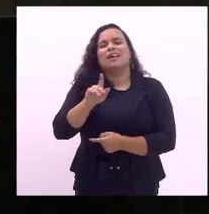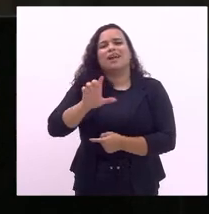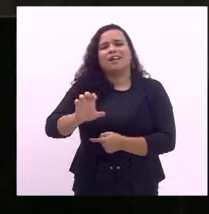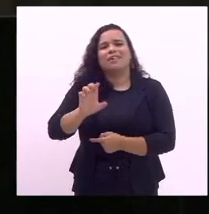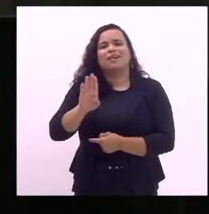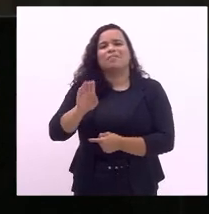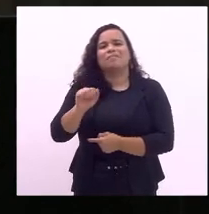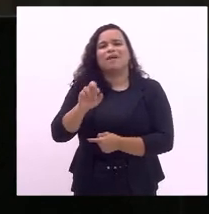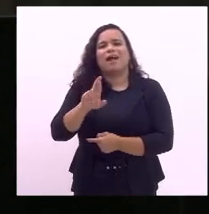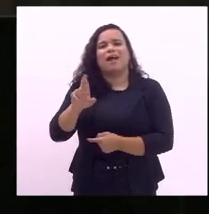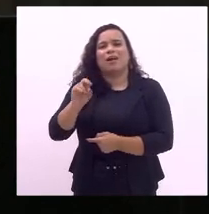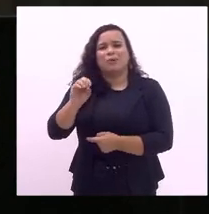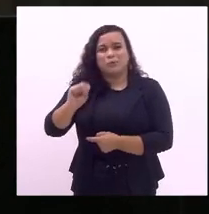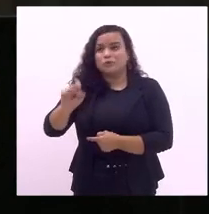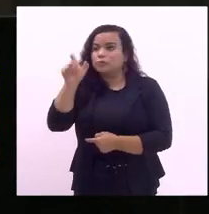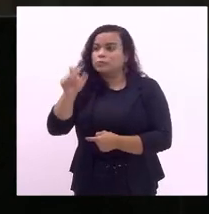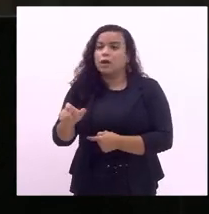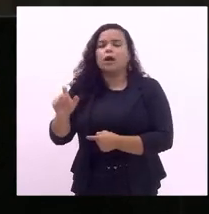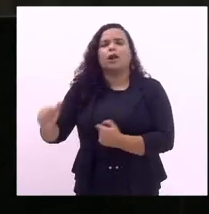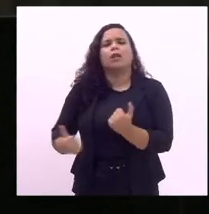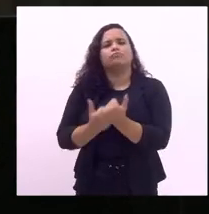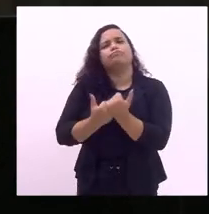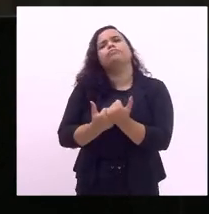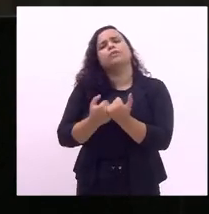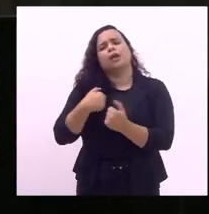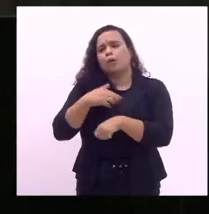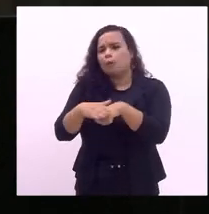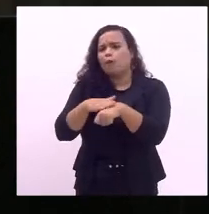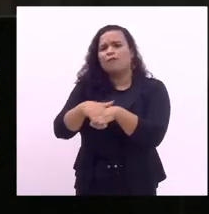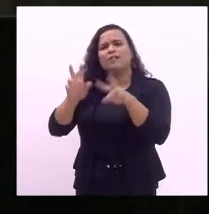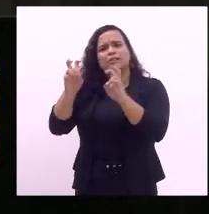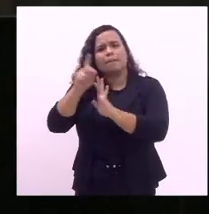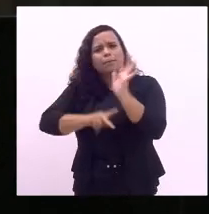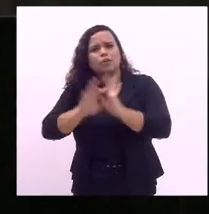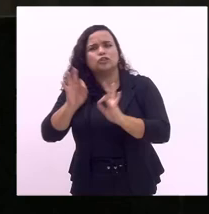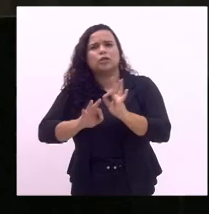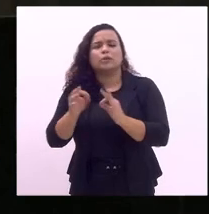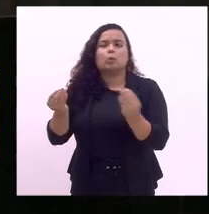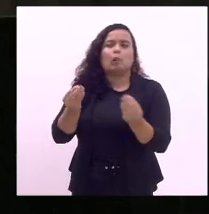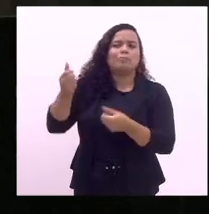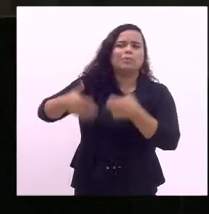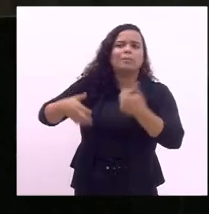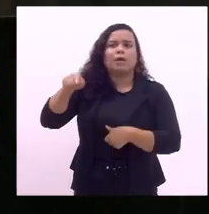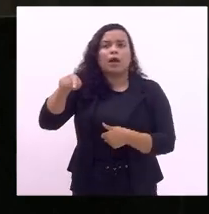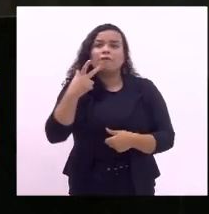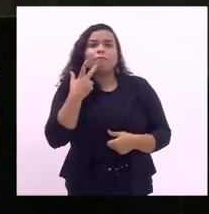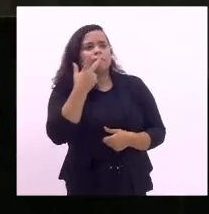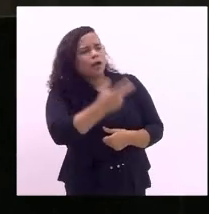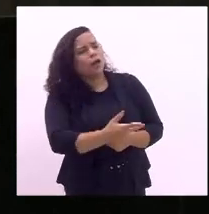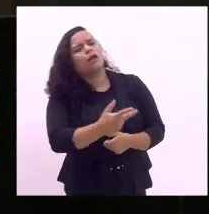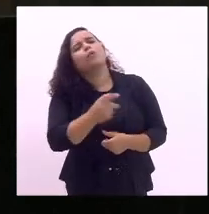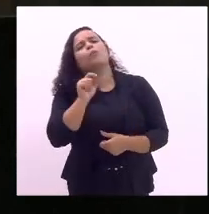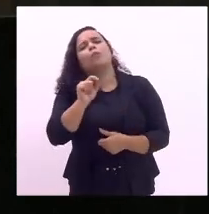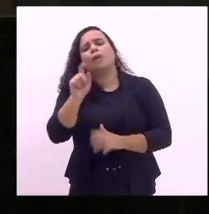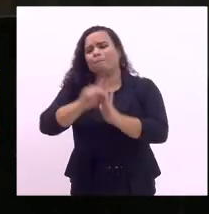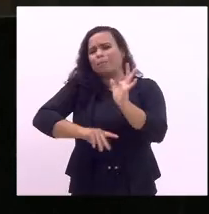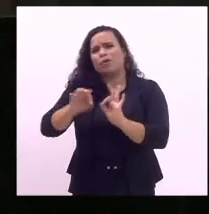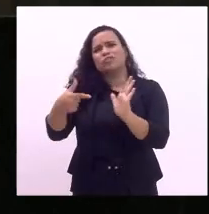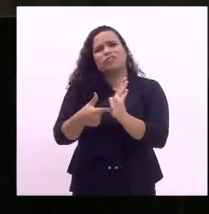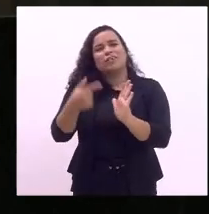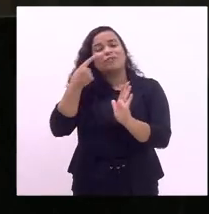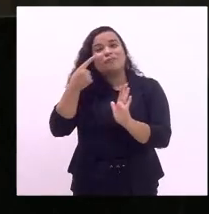que, inclusive, quando conversei com ela a respeito do projeto, ela disse que, através dele, ela vê